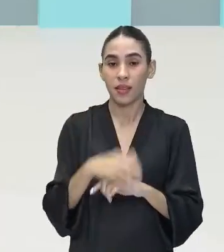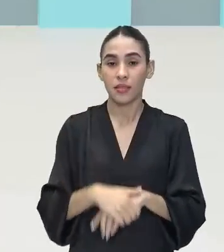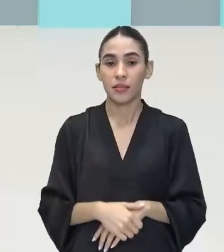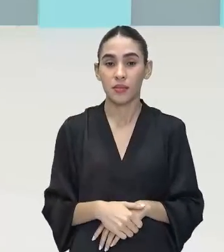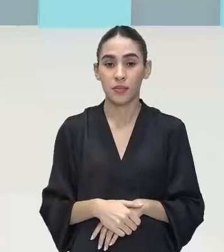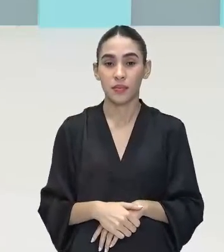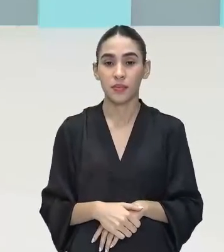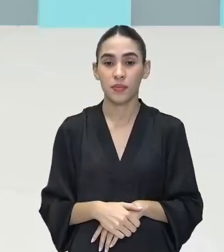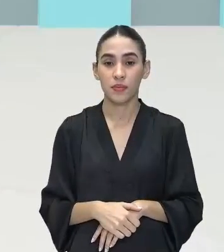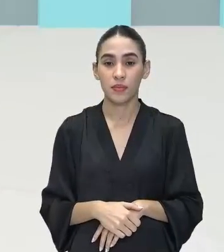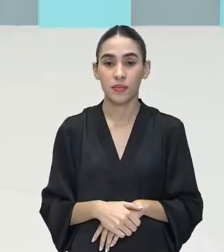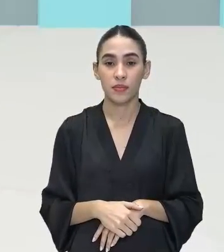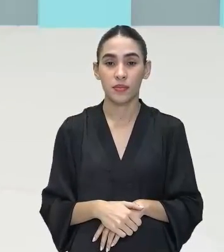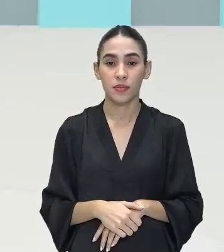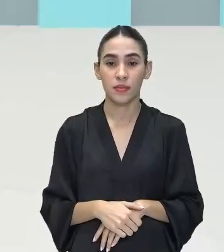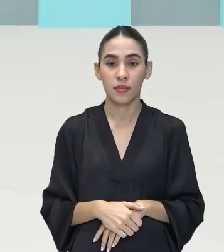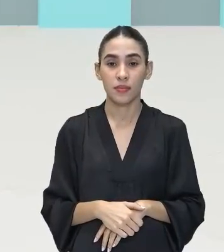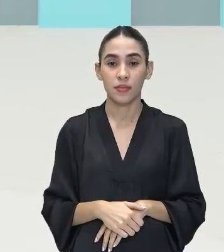Então,